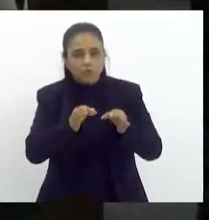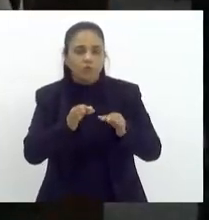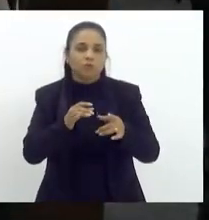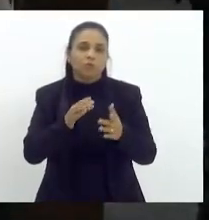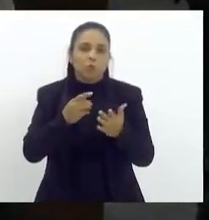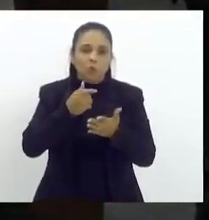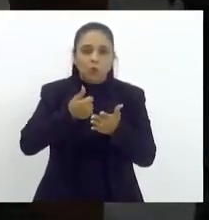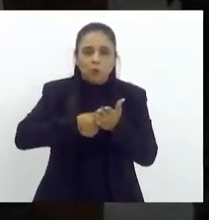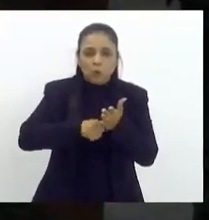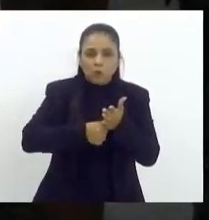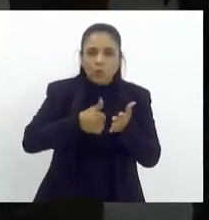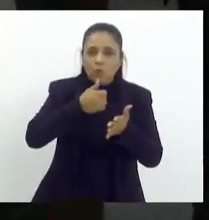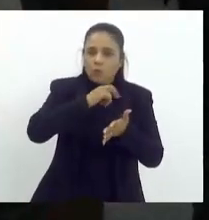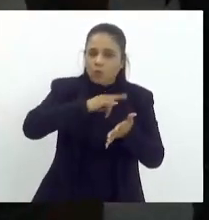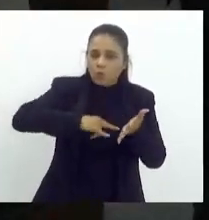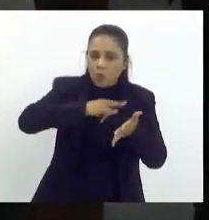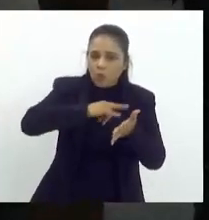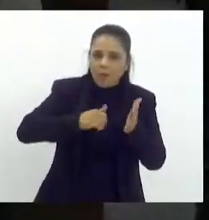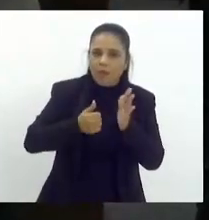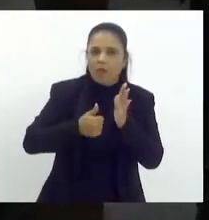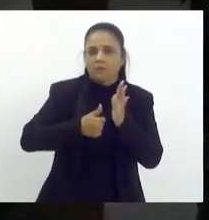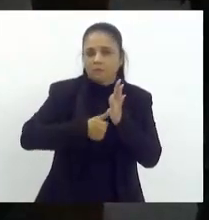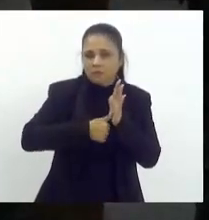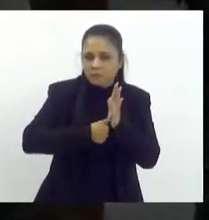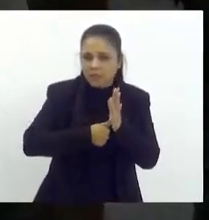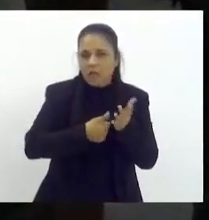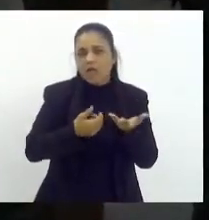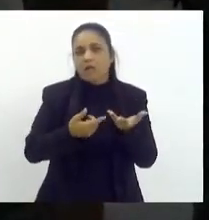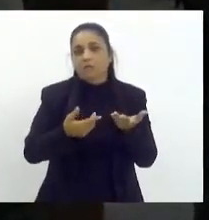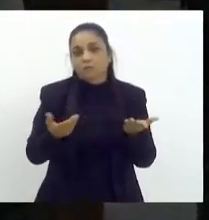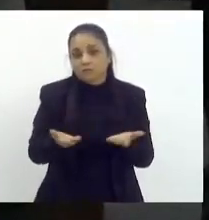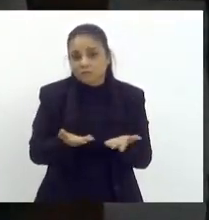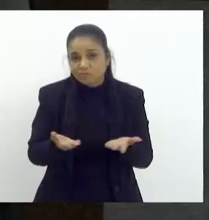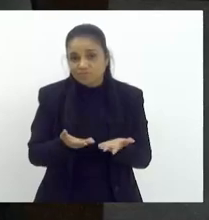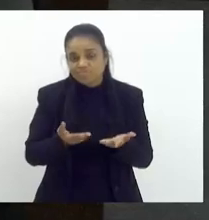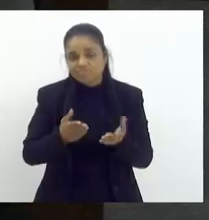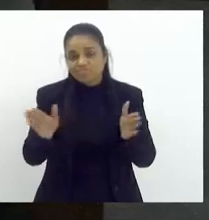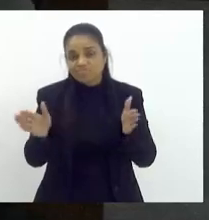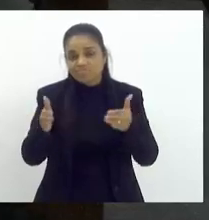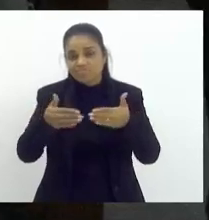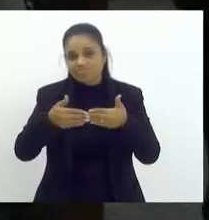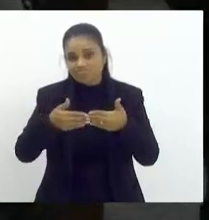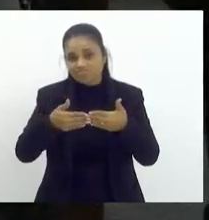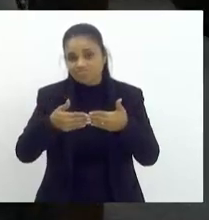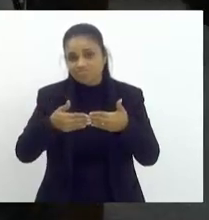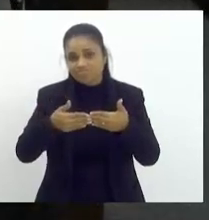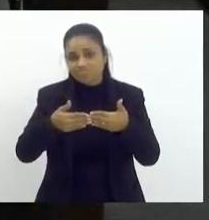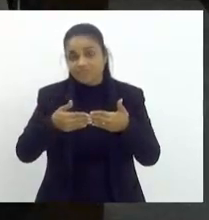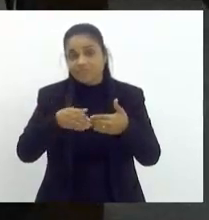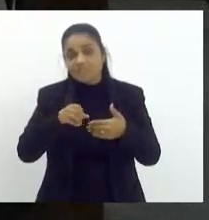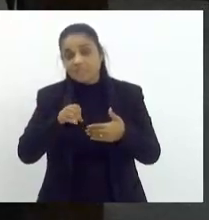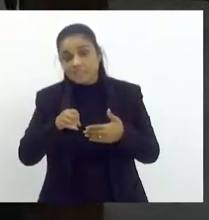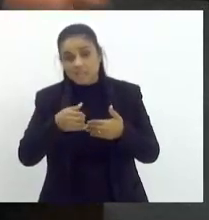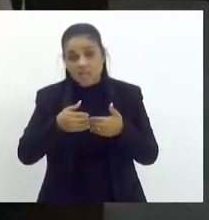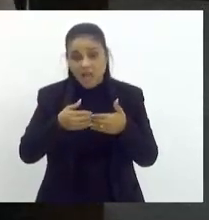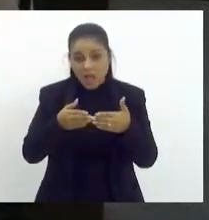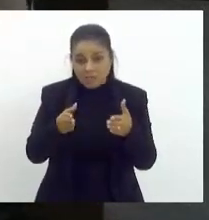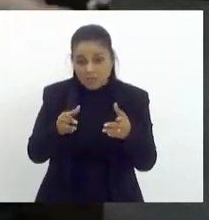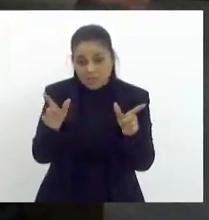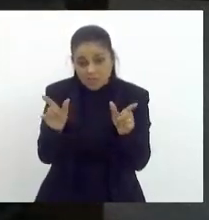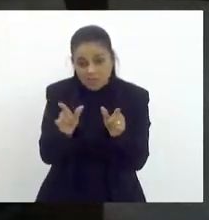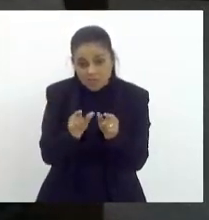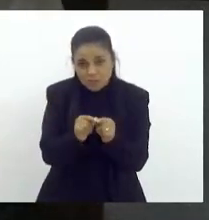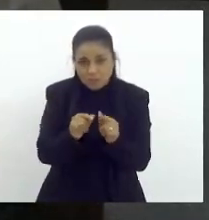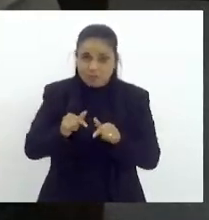uma documentação dessa população e hoje está fechado e se abrir abrirá com uma redução